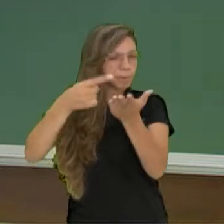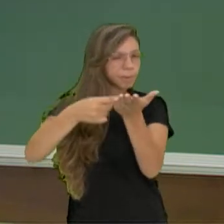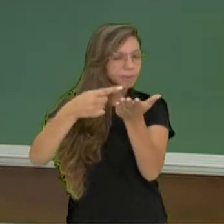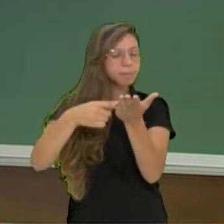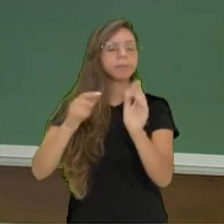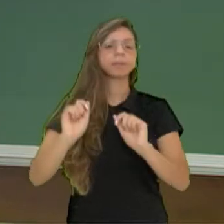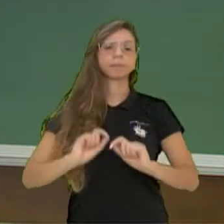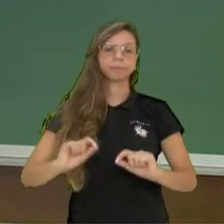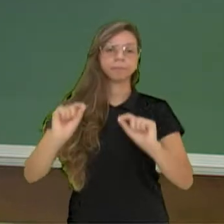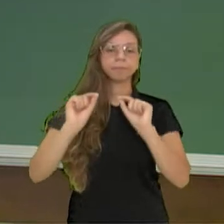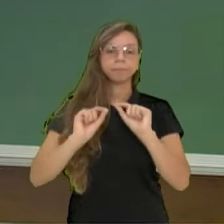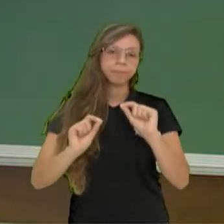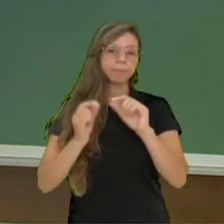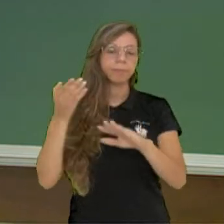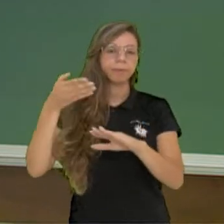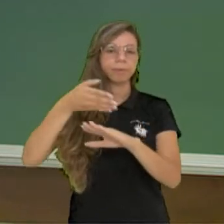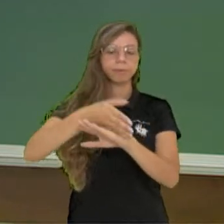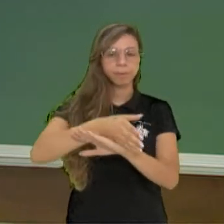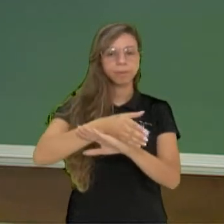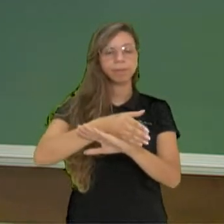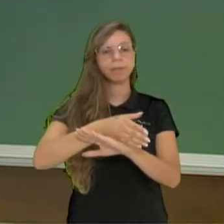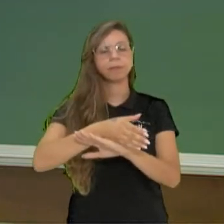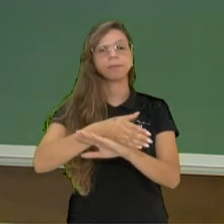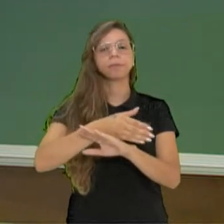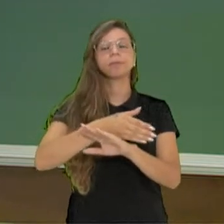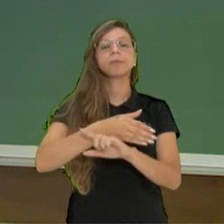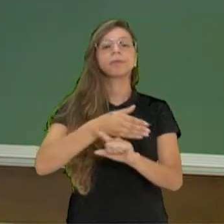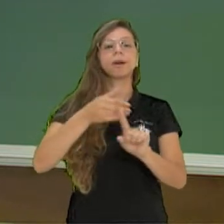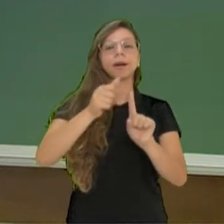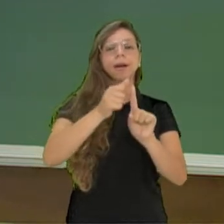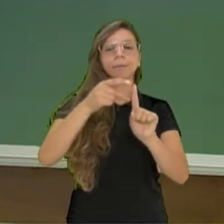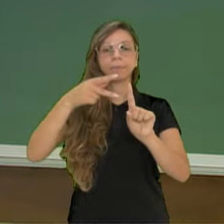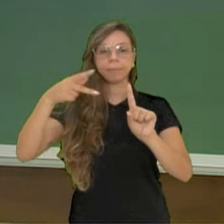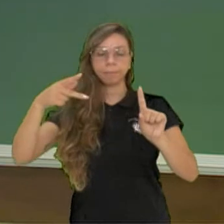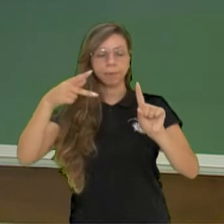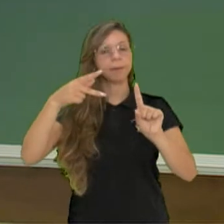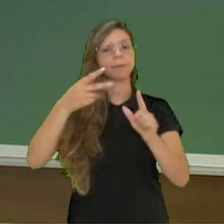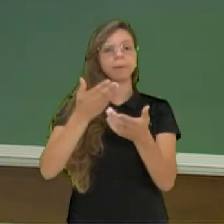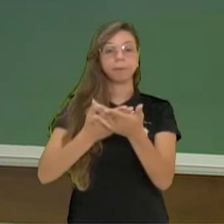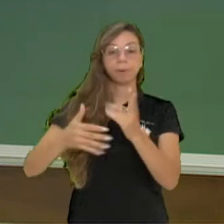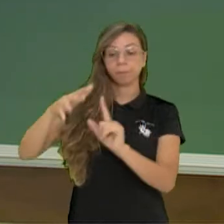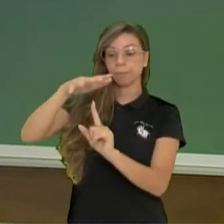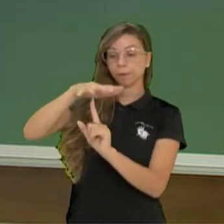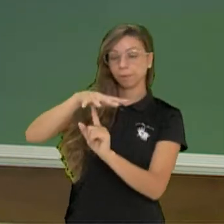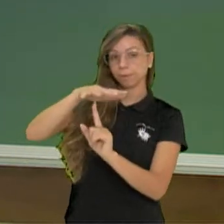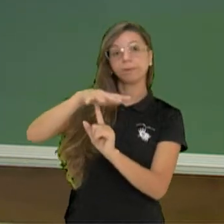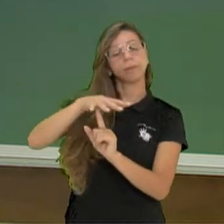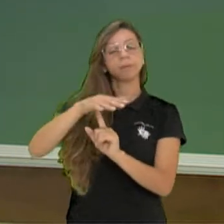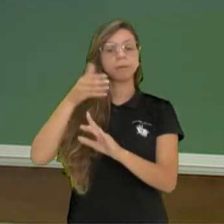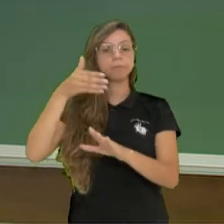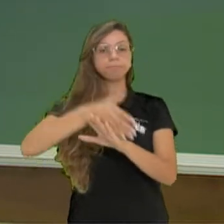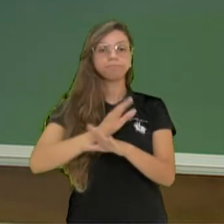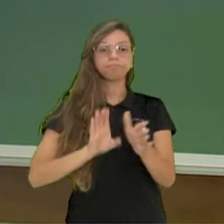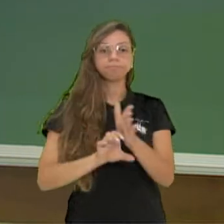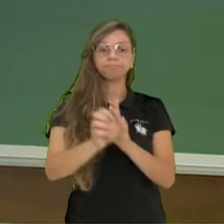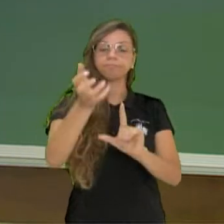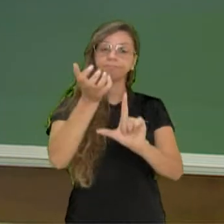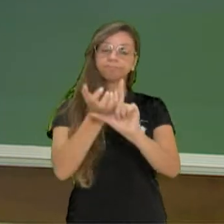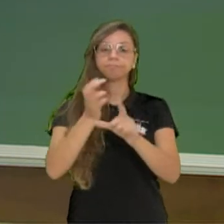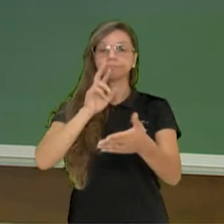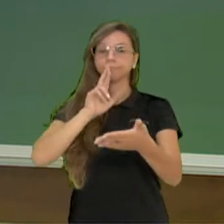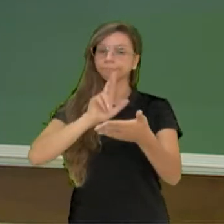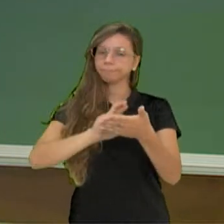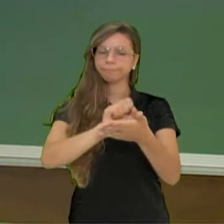Acesse o aplicativo ClassRoom, o Aula Paraná. Pelo Aula Paraná você tem acesso ao ClassRoom e você consegue fazer todas as